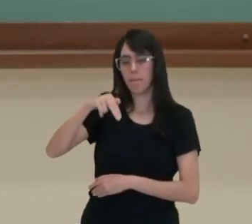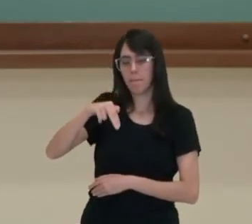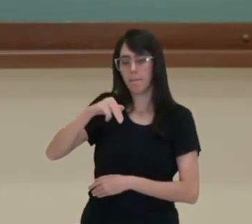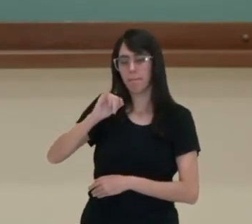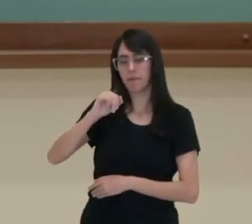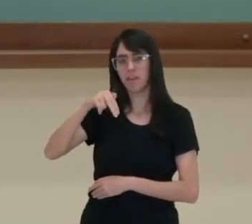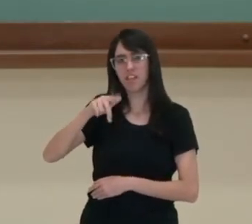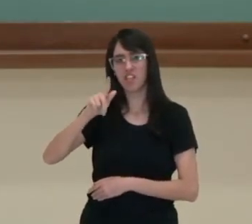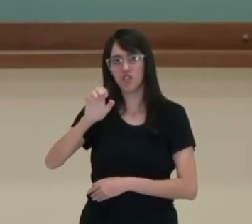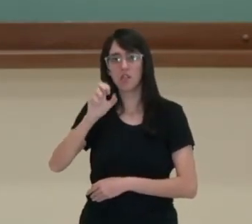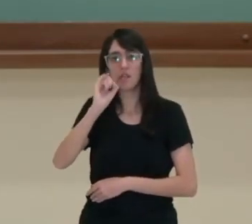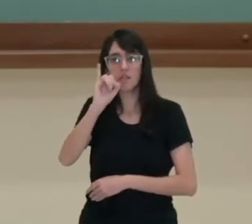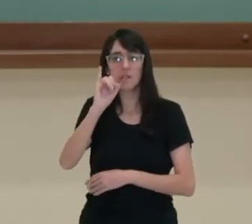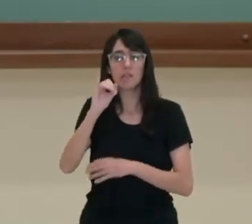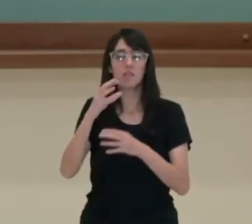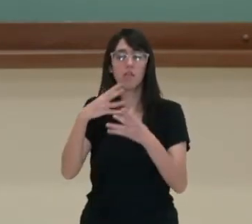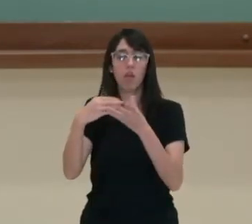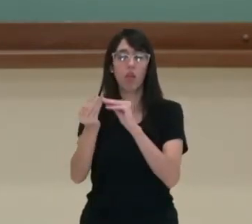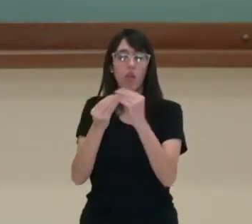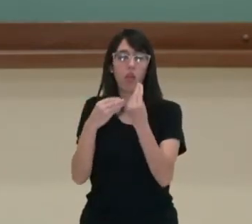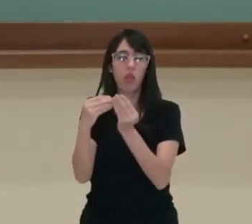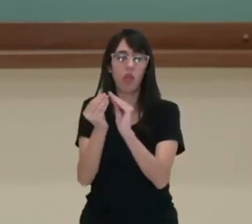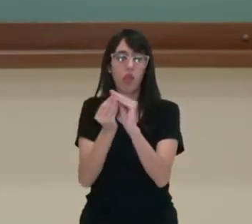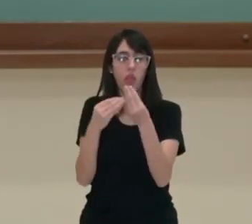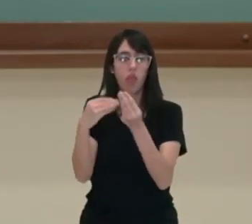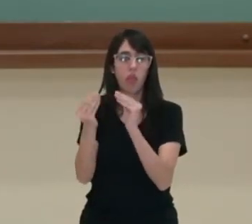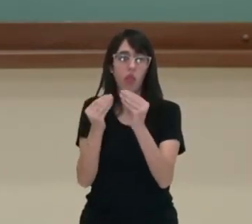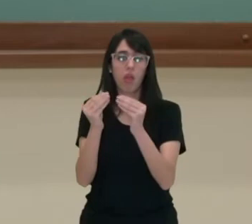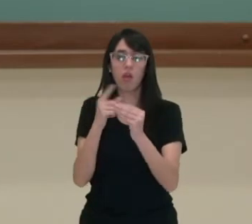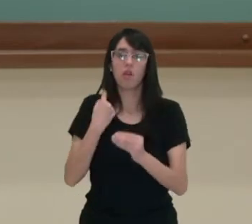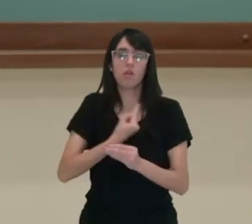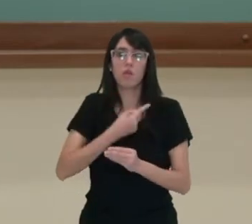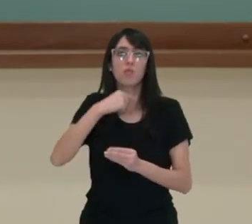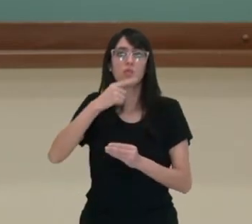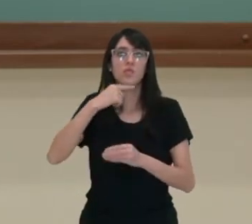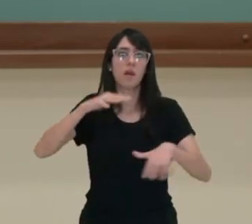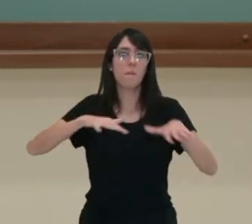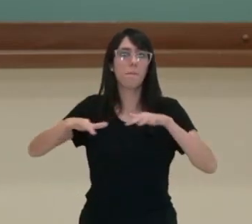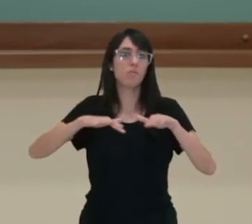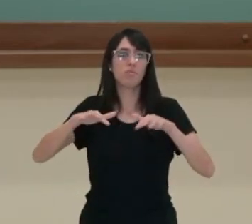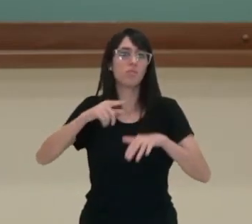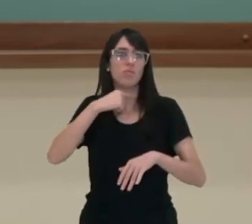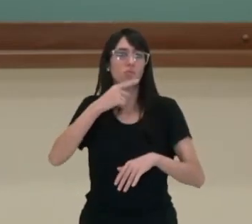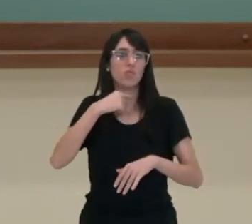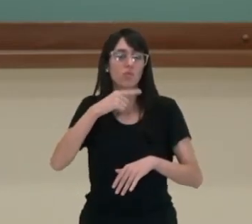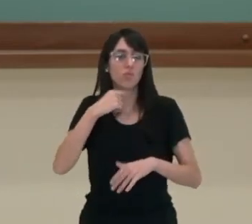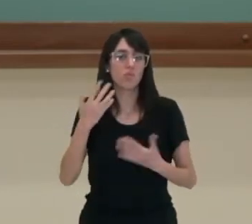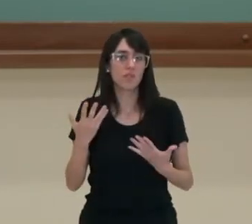muito macio, muito elástico, ia dificultar o movimento, né? Porque